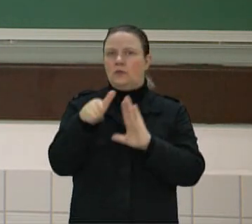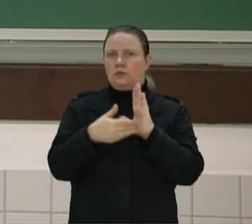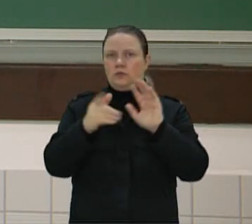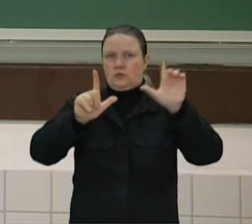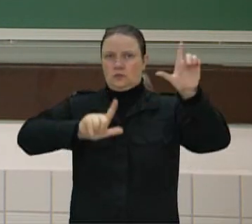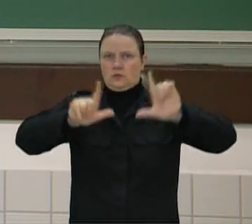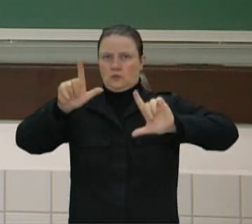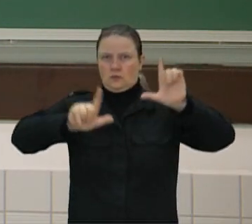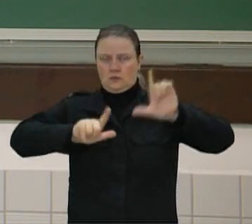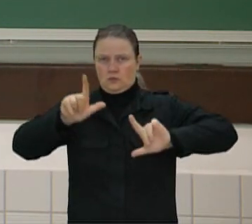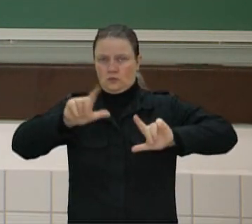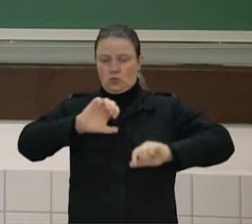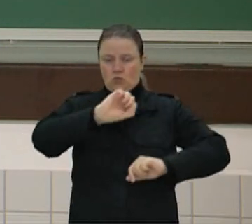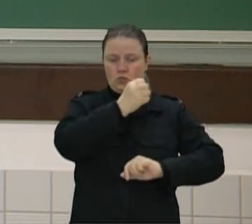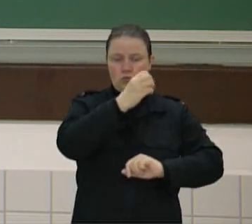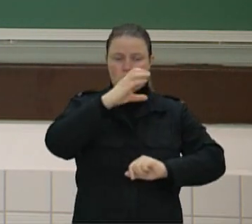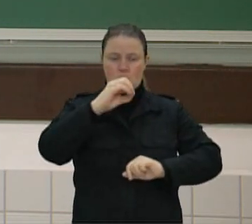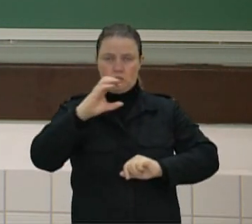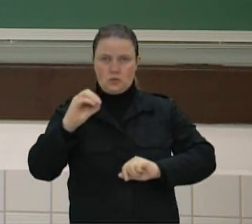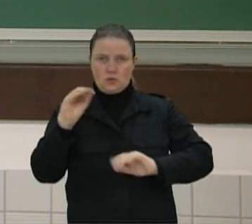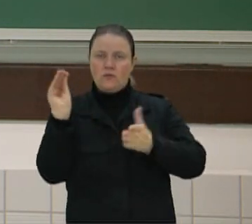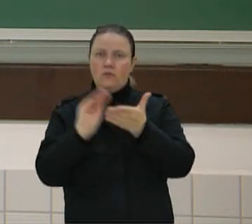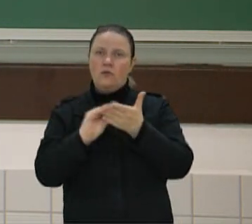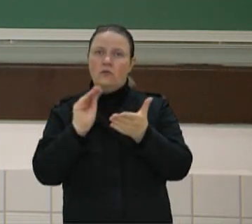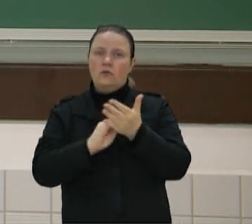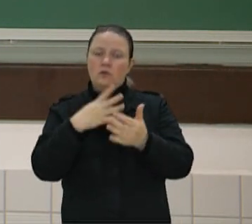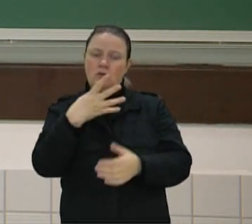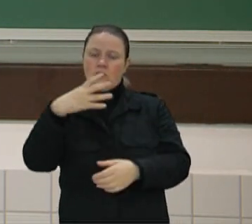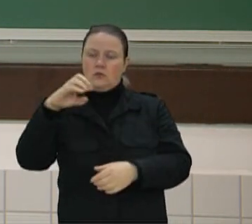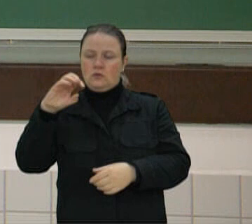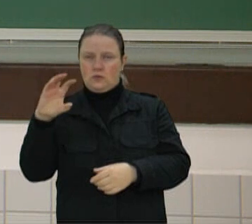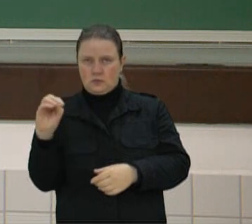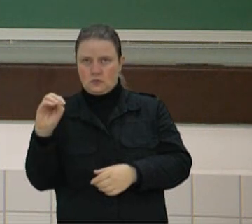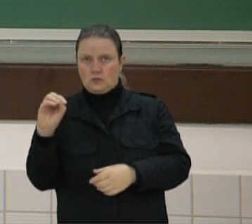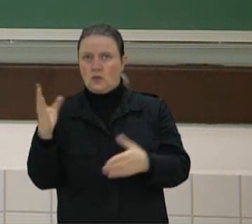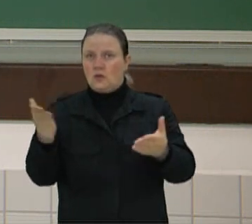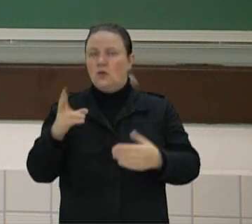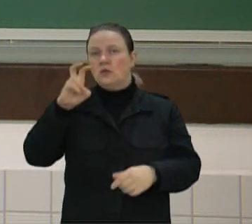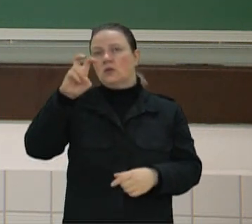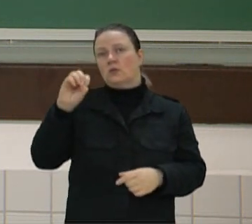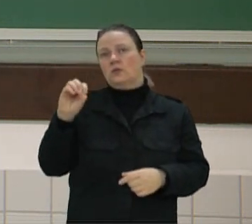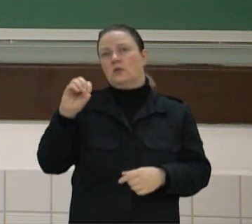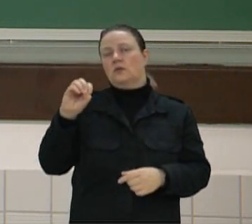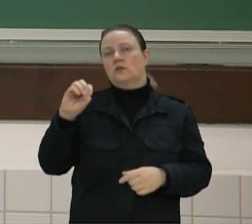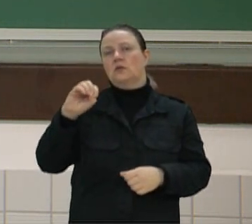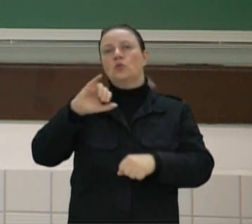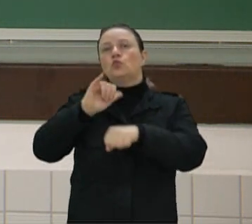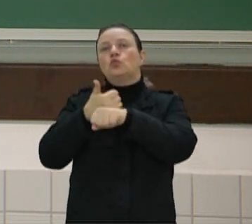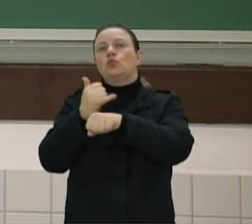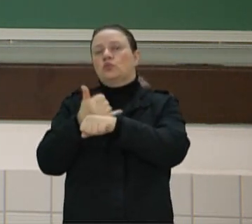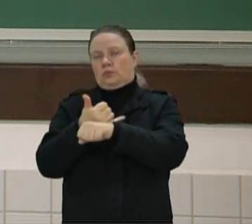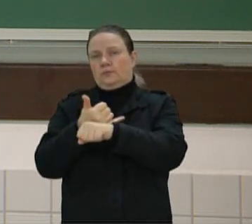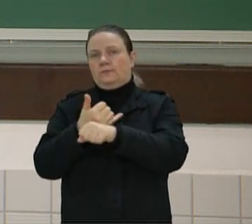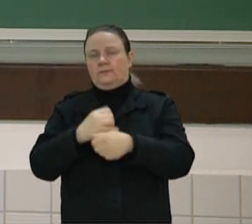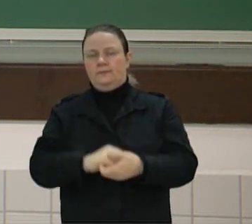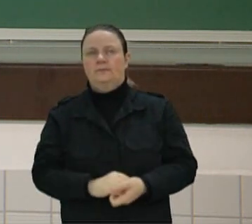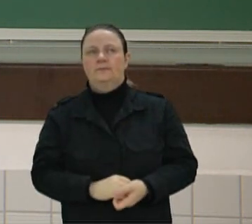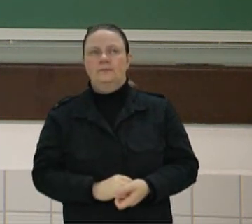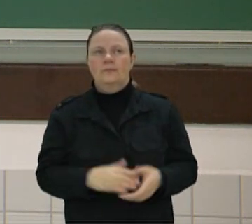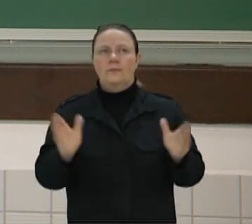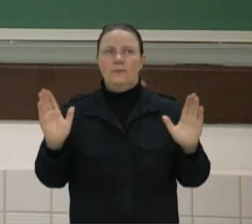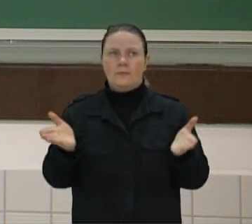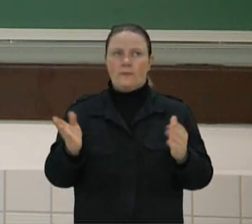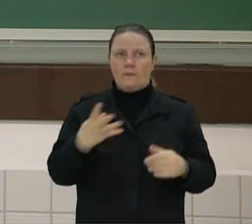televisor. Você deu 800 de entrada, falta 400. E esse 50 é os juros que ele vai te cobrar, tá certo? Então, fazendo essa